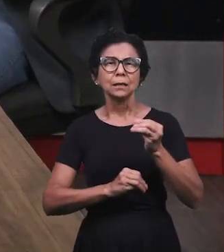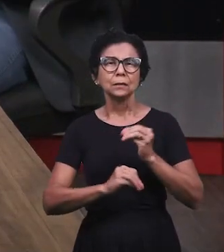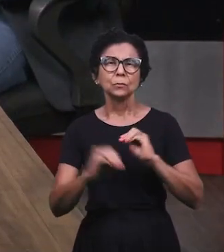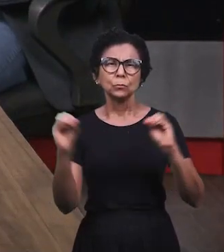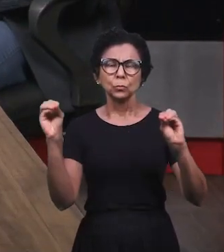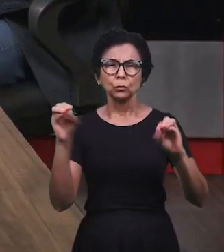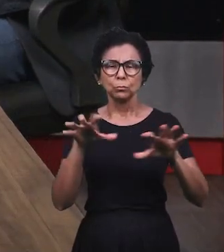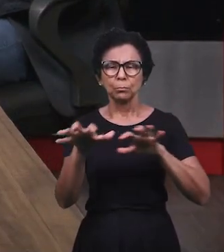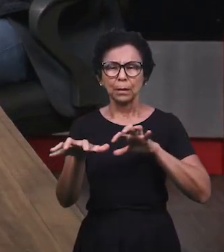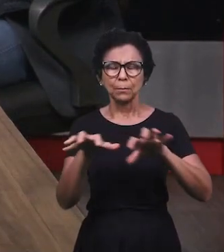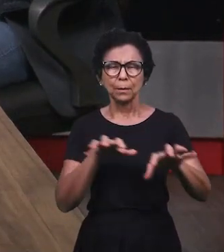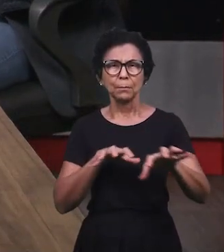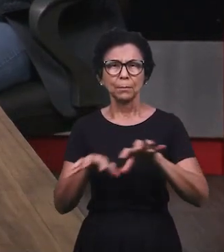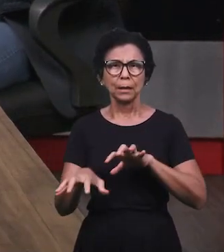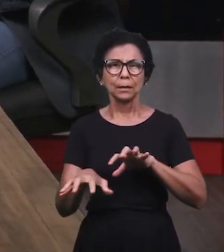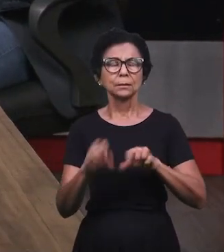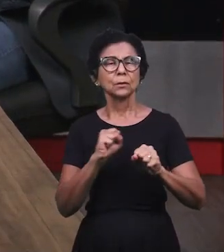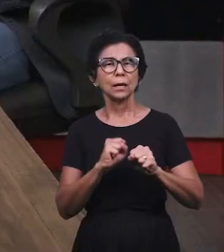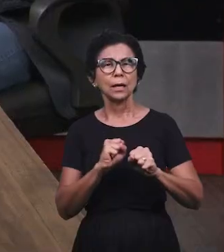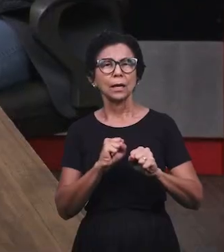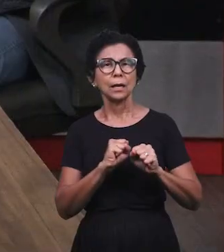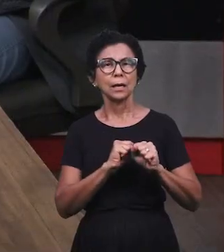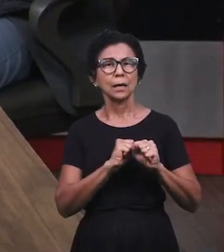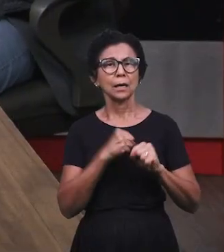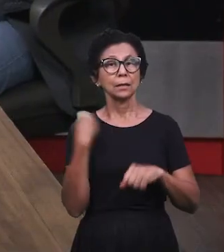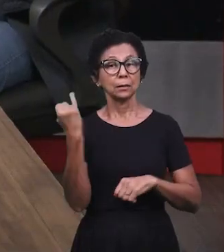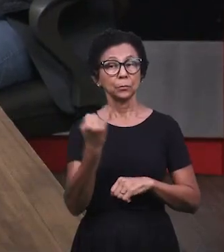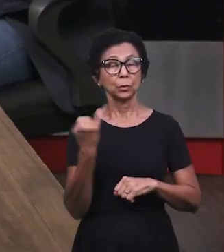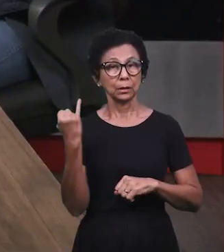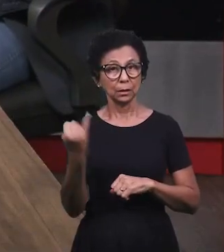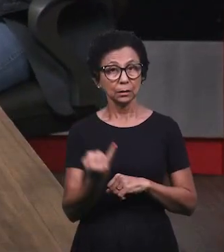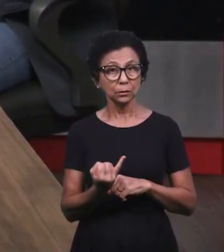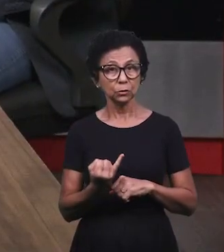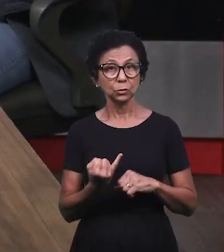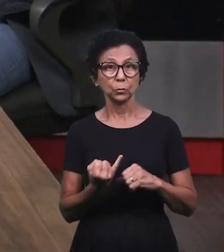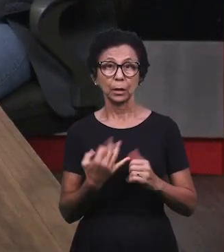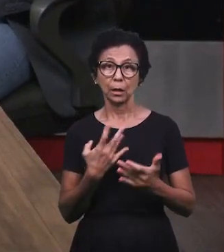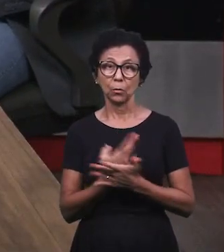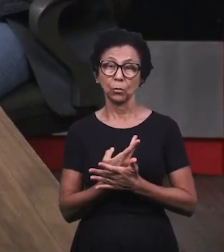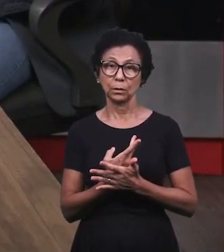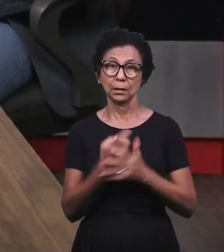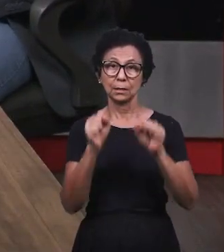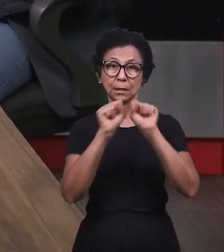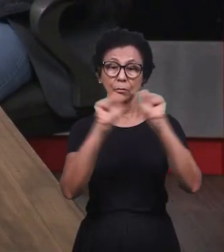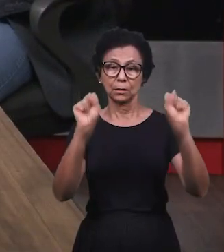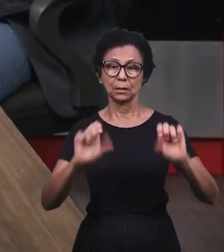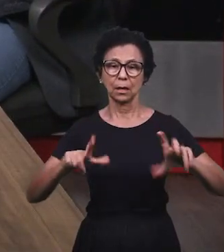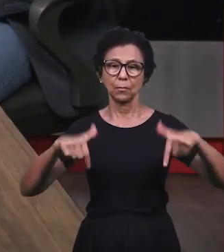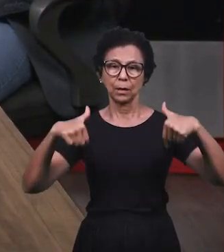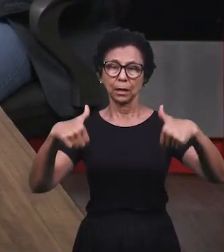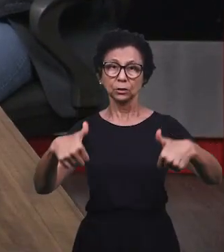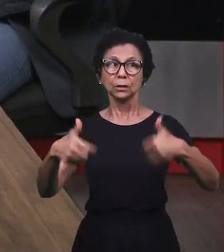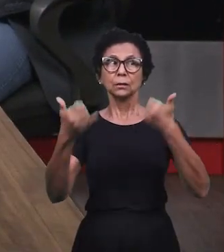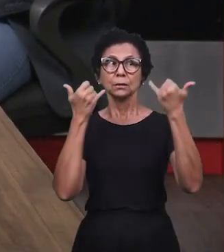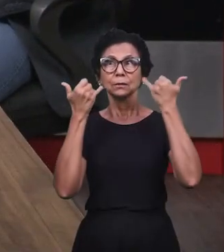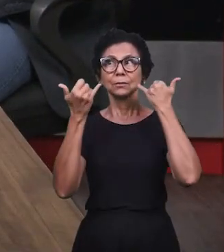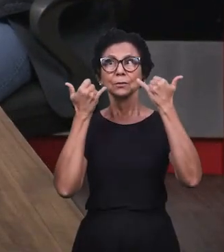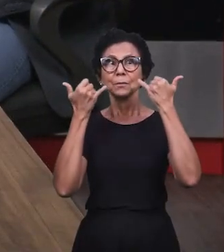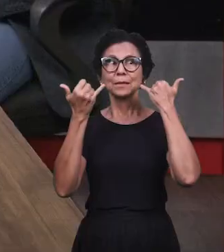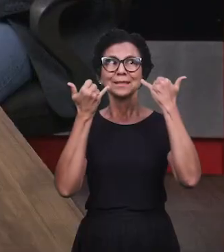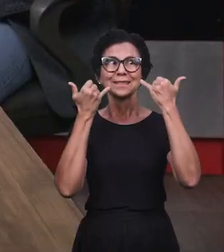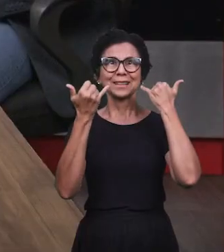é essencial para a realização desse sistema, eu tenho um sinal de informação e um sinal